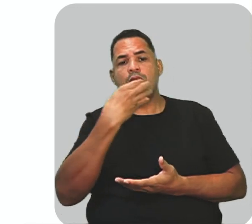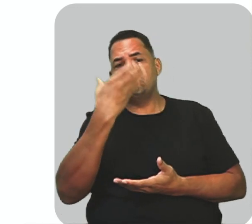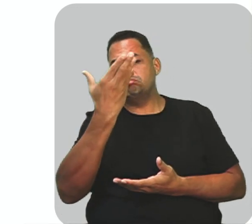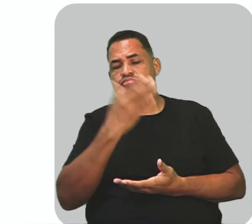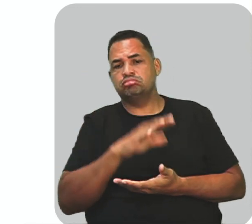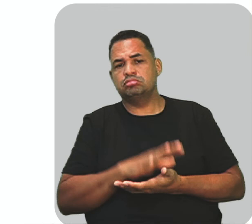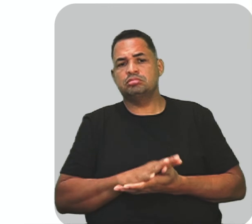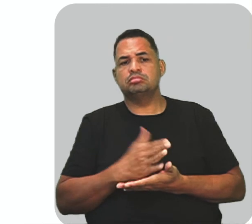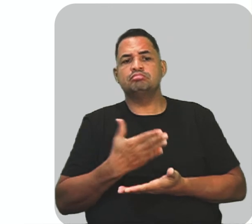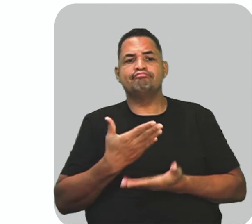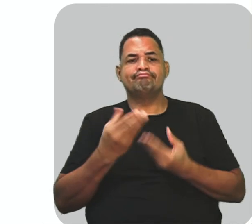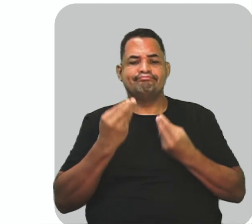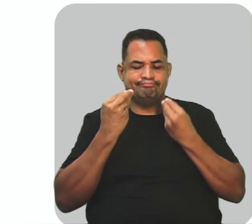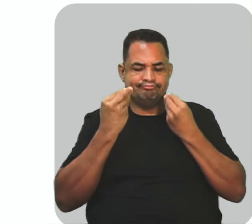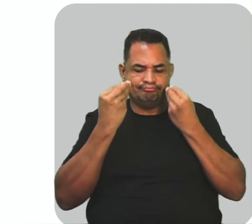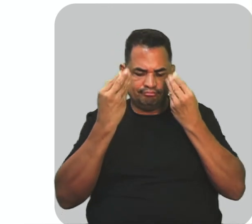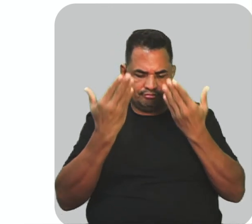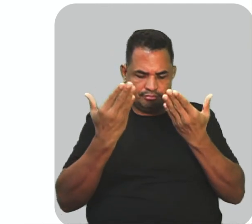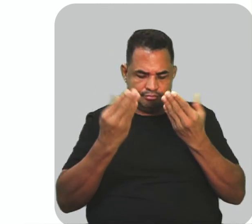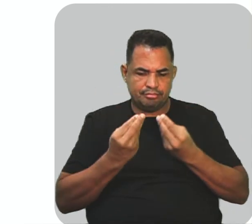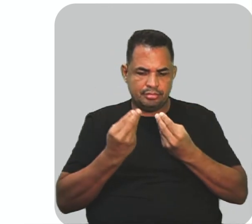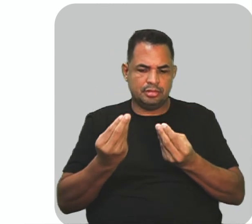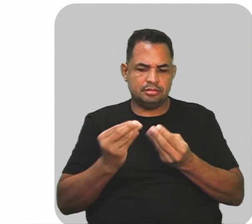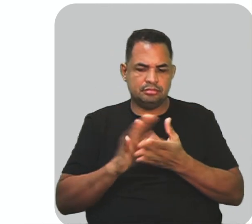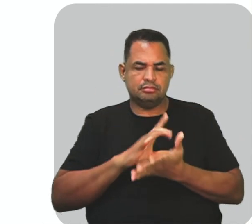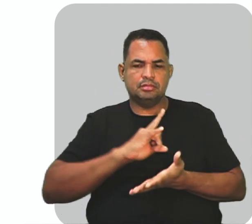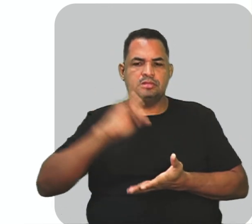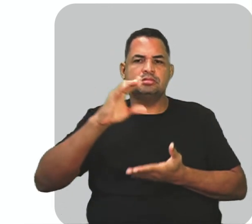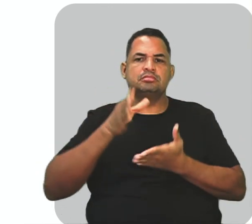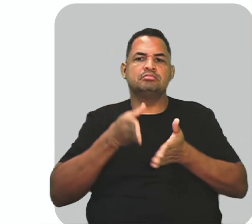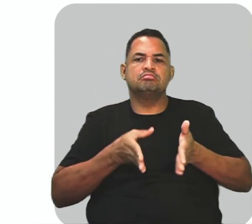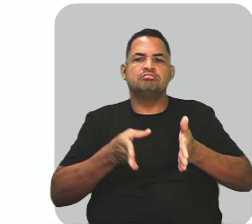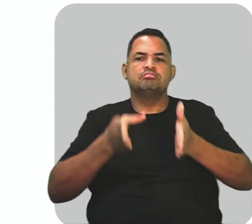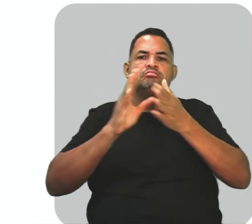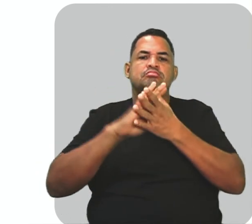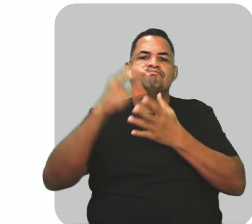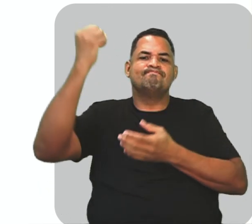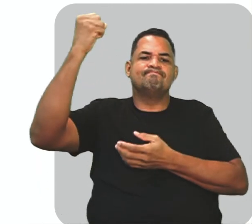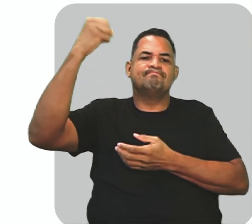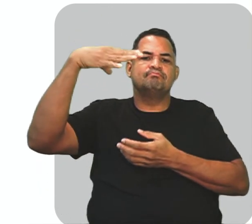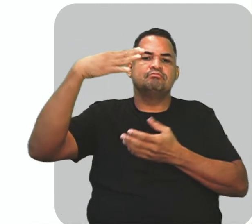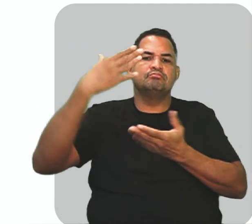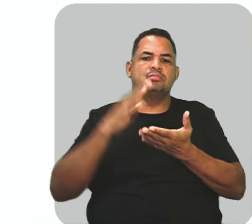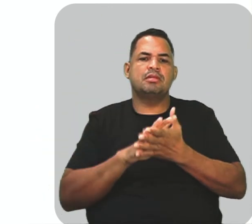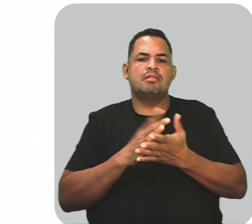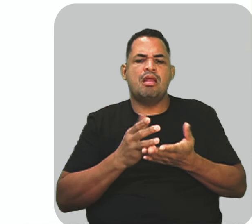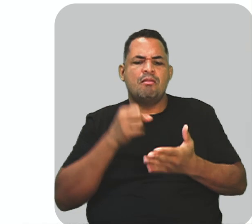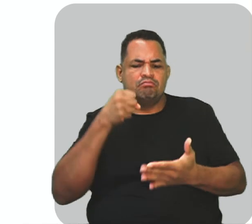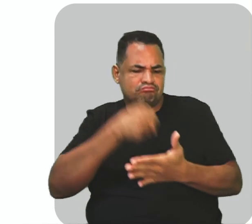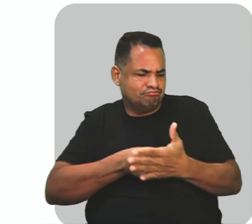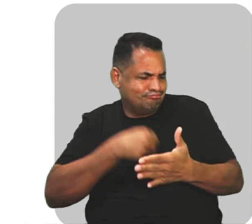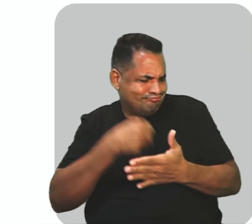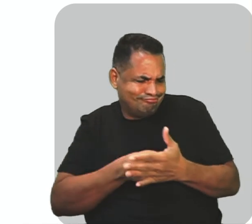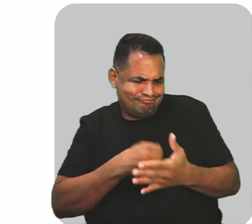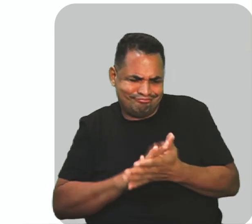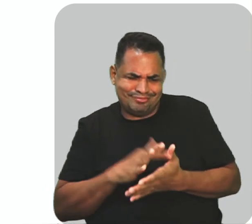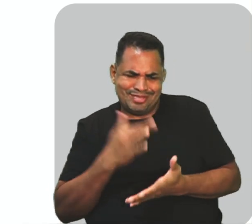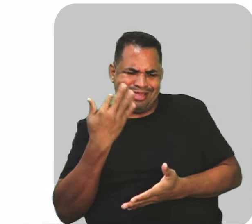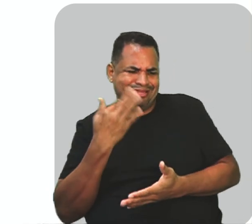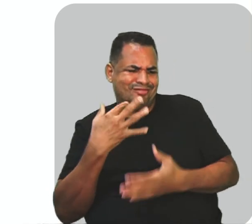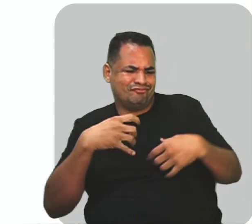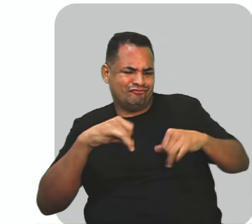Eu peço para Deus que o caminho iluminar, que a luta que eu travo não me traga dor, eu faço o possível para a